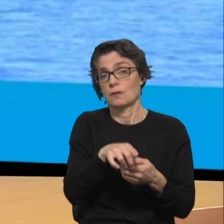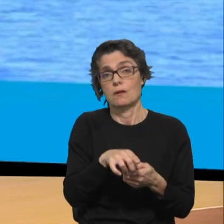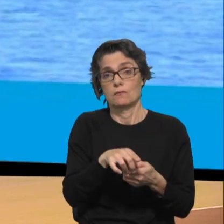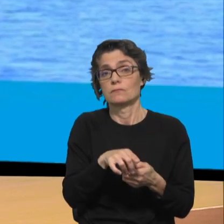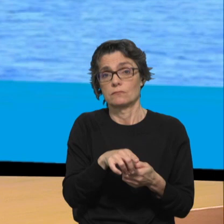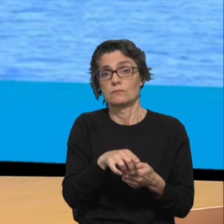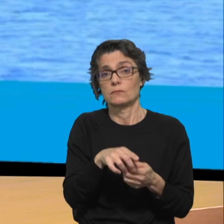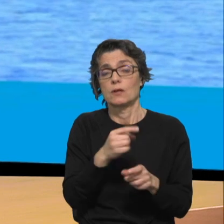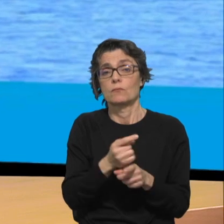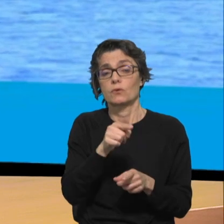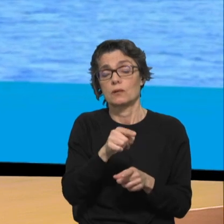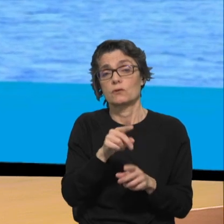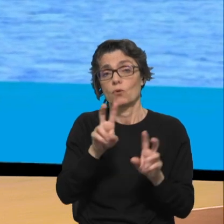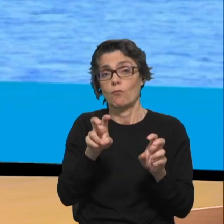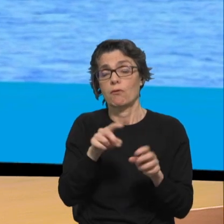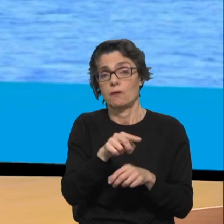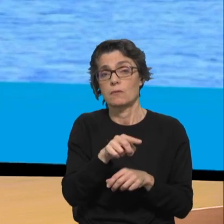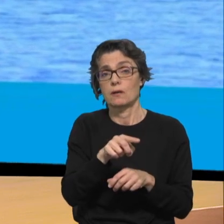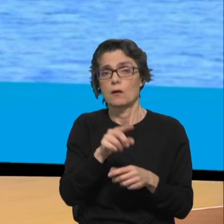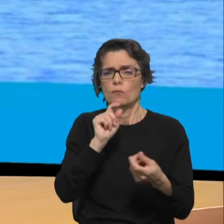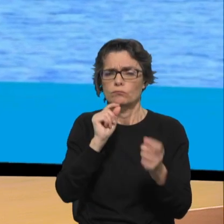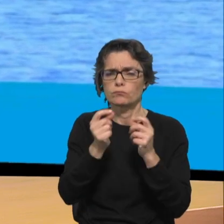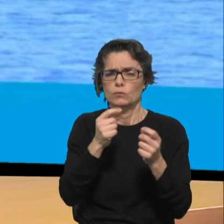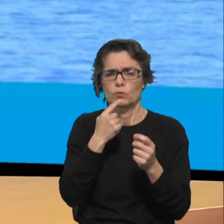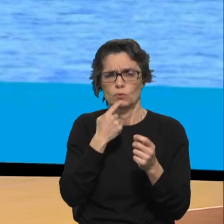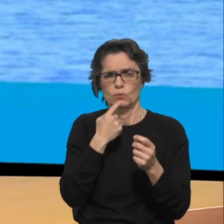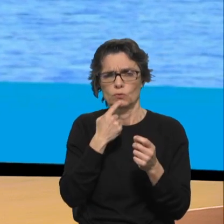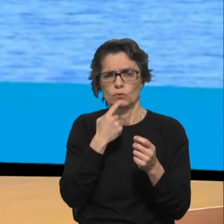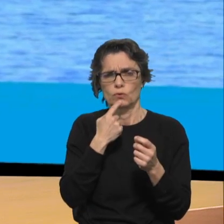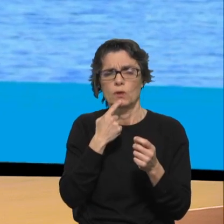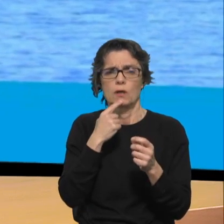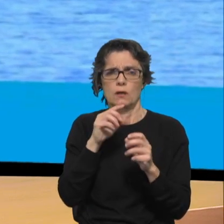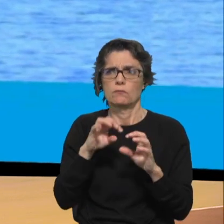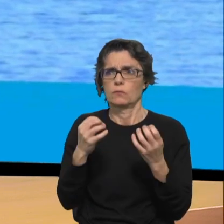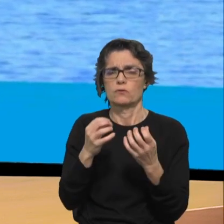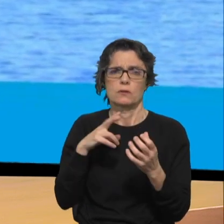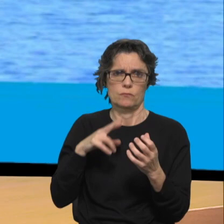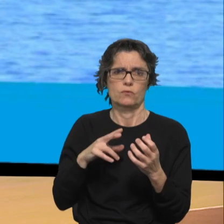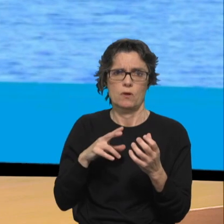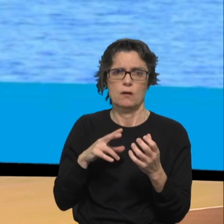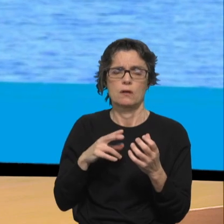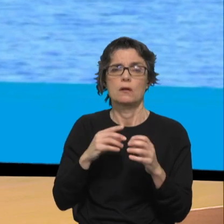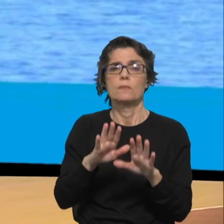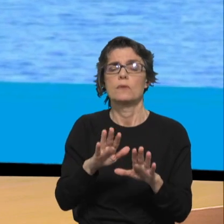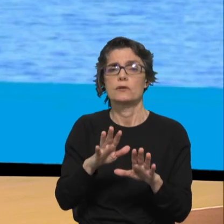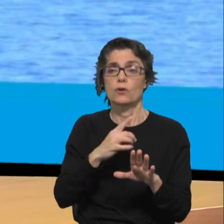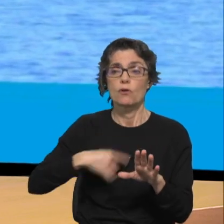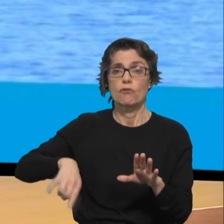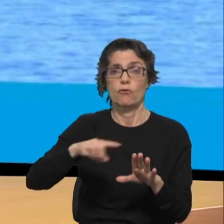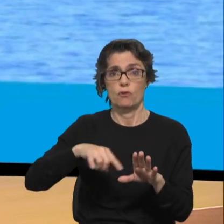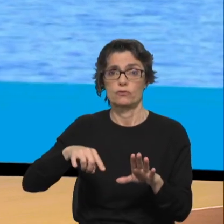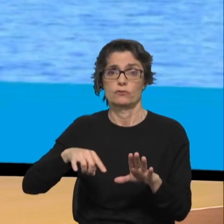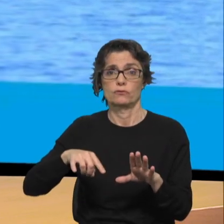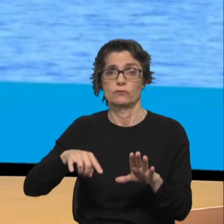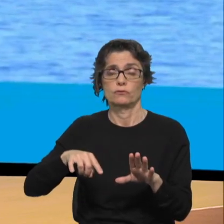que, apesar de já ser discutido abundantemente na sociedade portuguesa, a verdade é que nós, que falamos